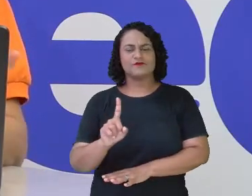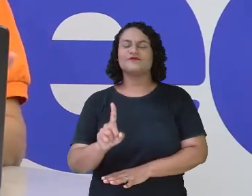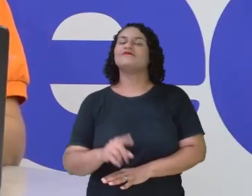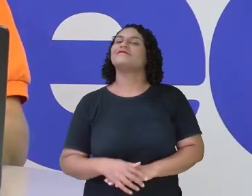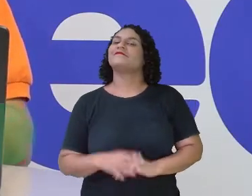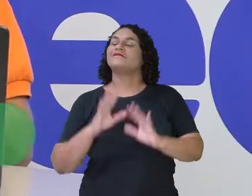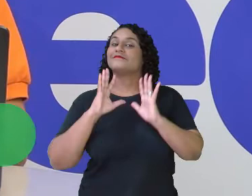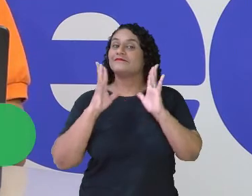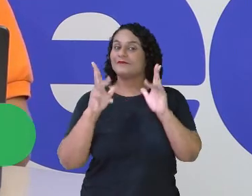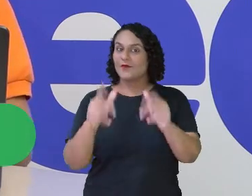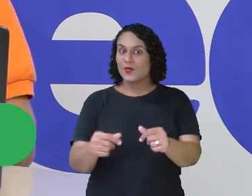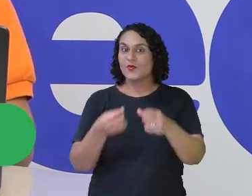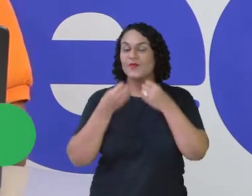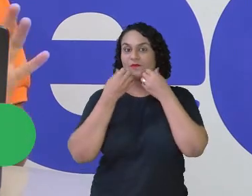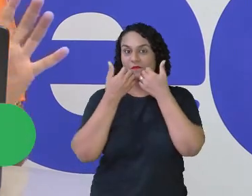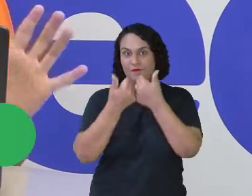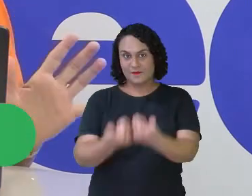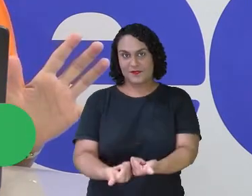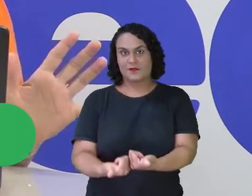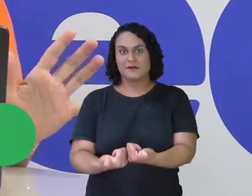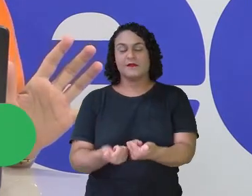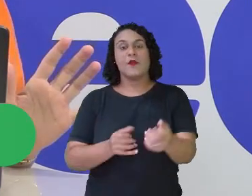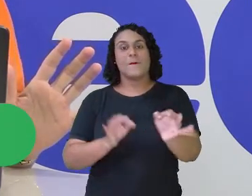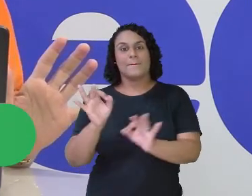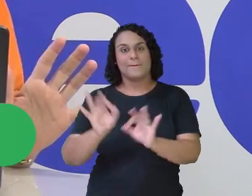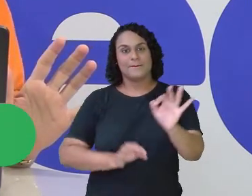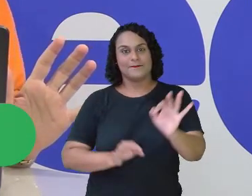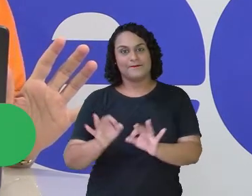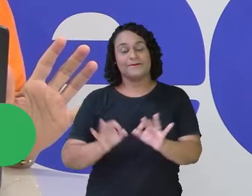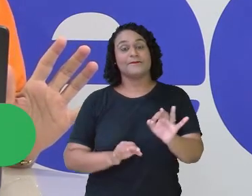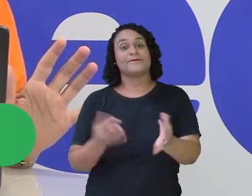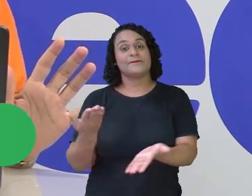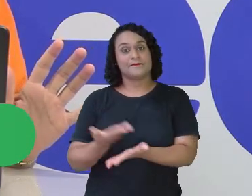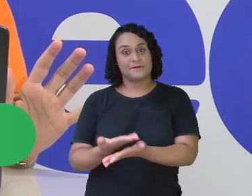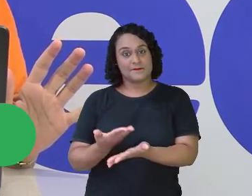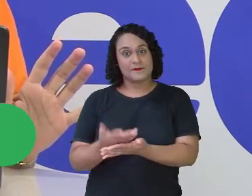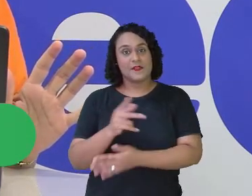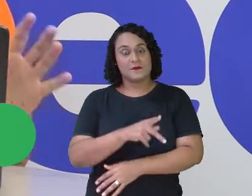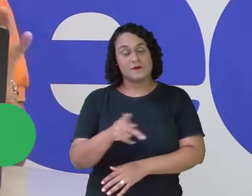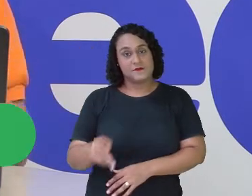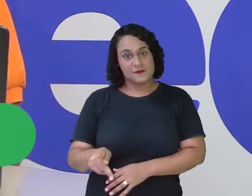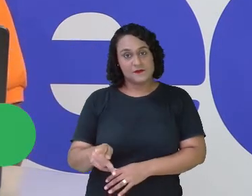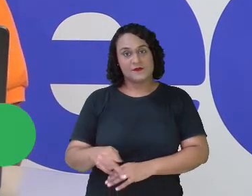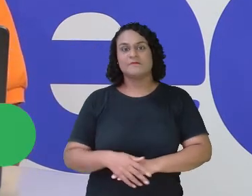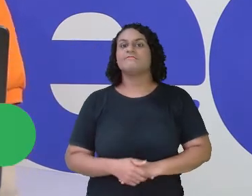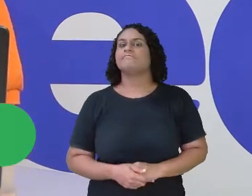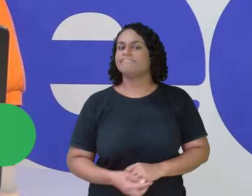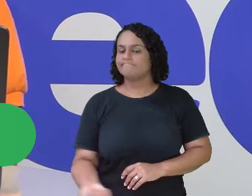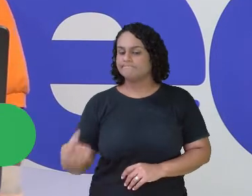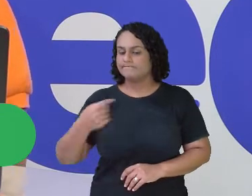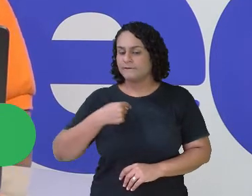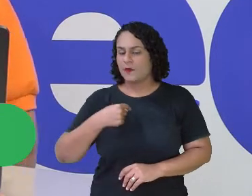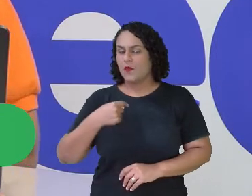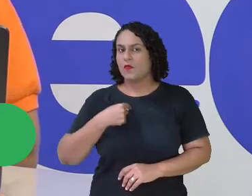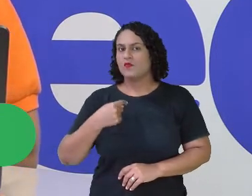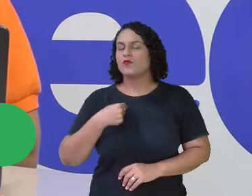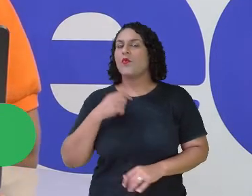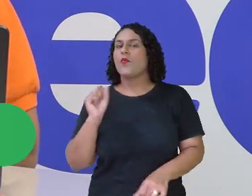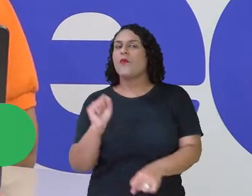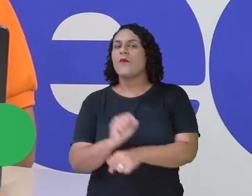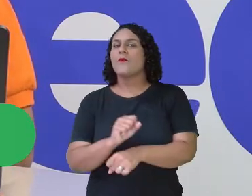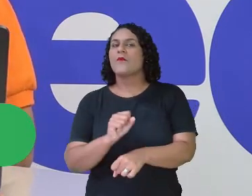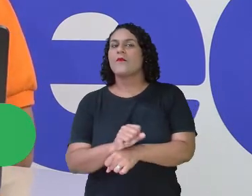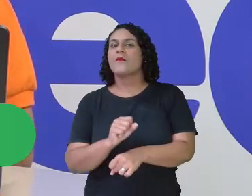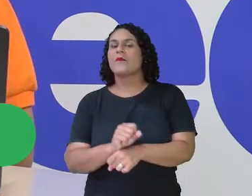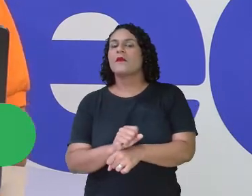todo mundo bem? Todo mundo pronto para mais uma aula da professora Abigail? Eu estou aqui aguardando